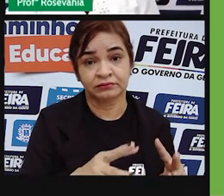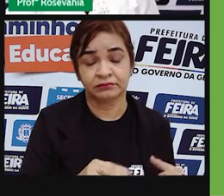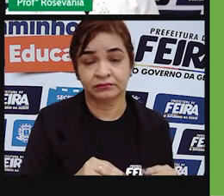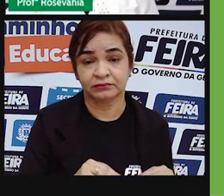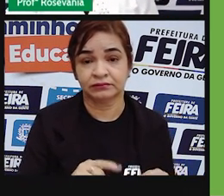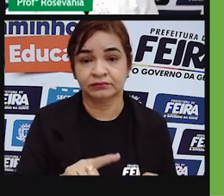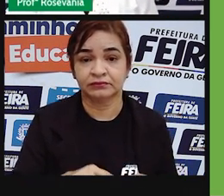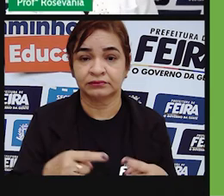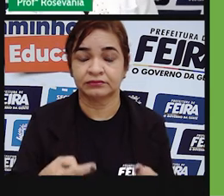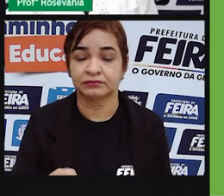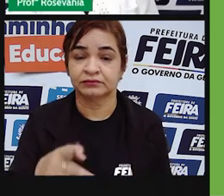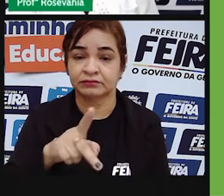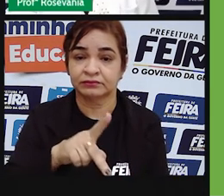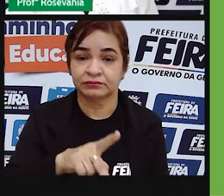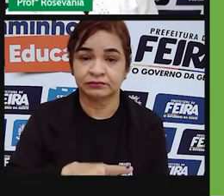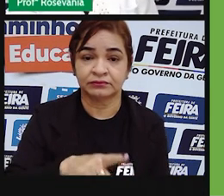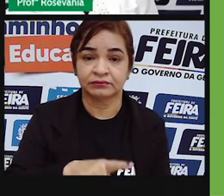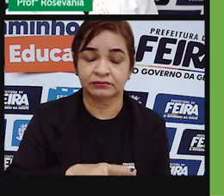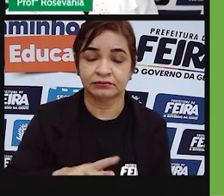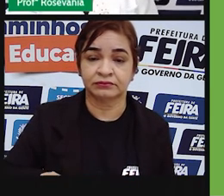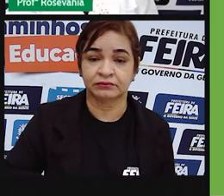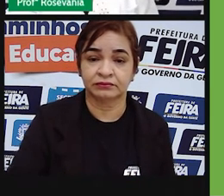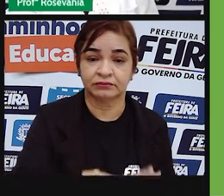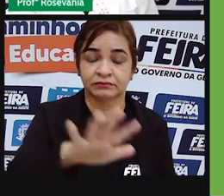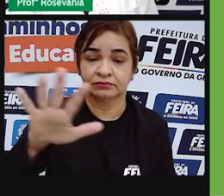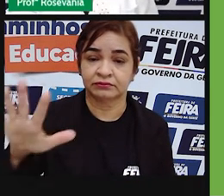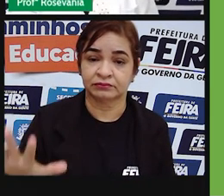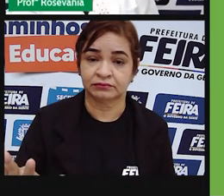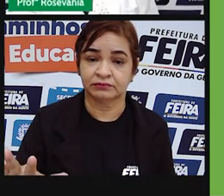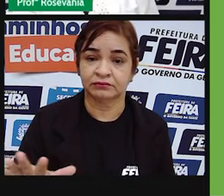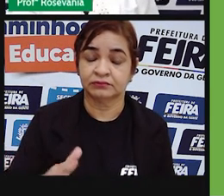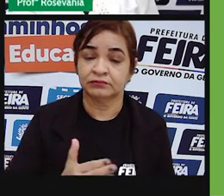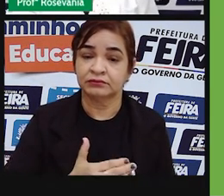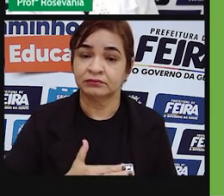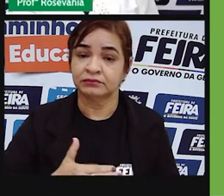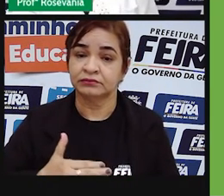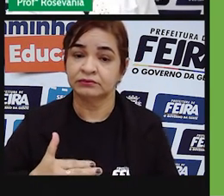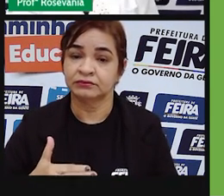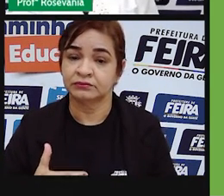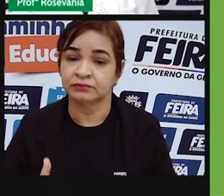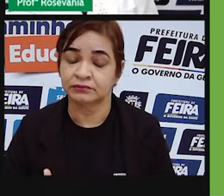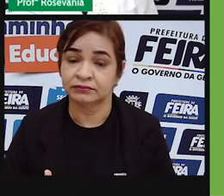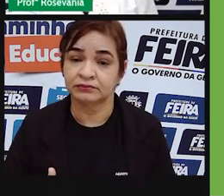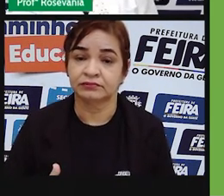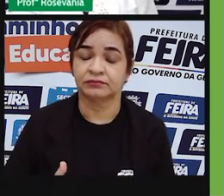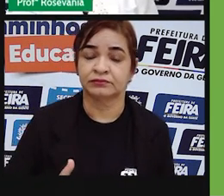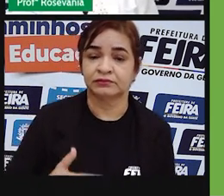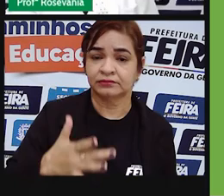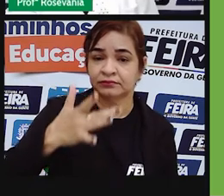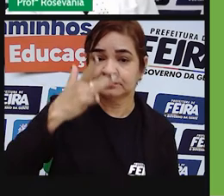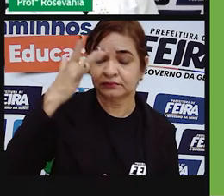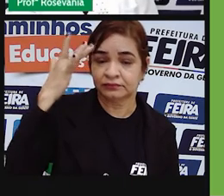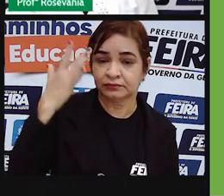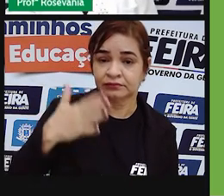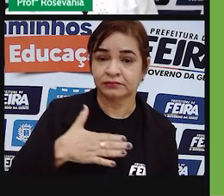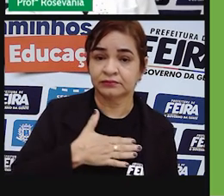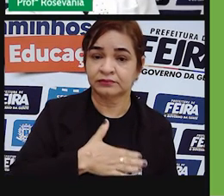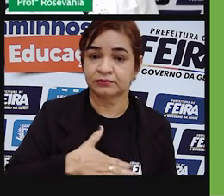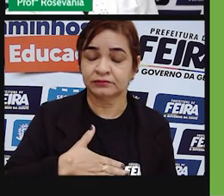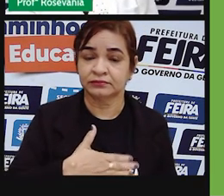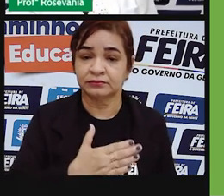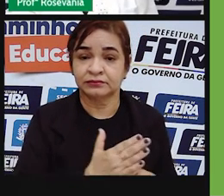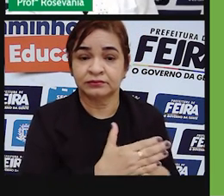então na realidade essa esse espaço aqui ele começou a ter um certo interesse e